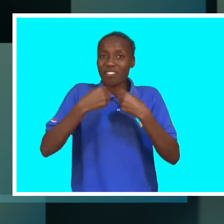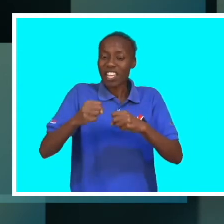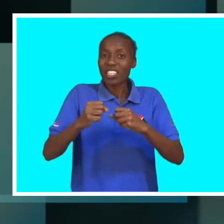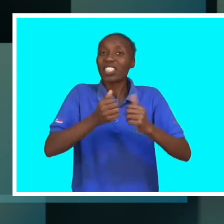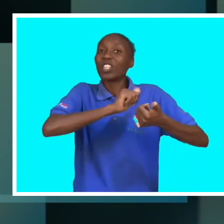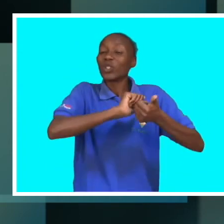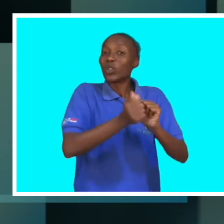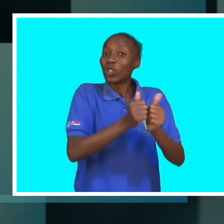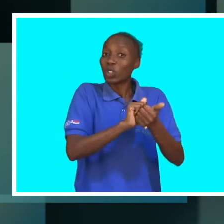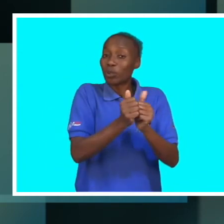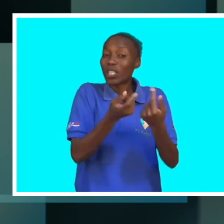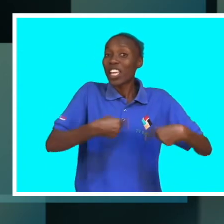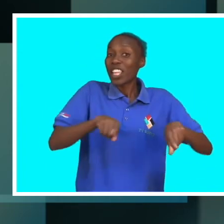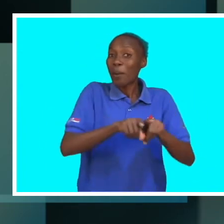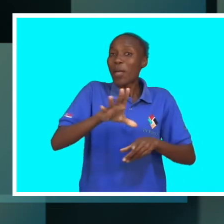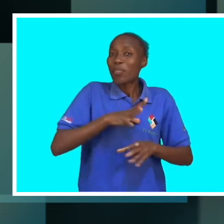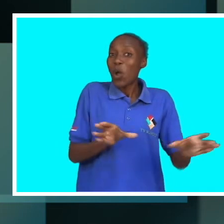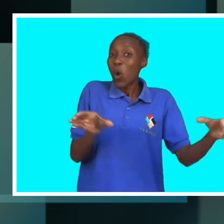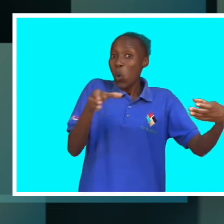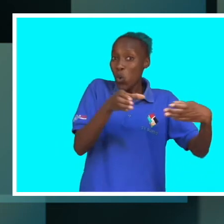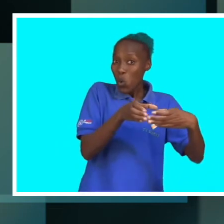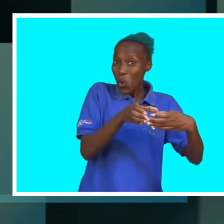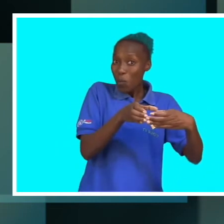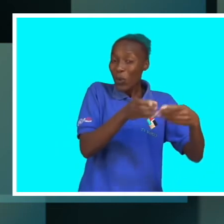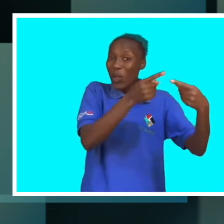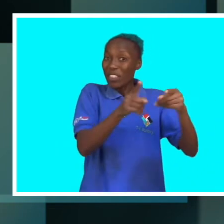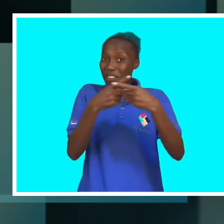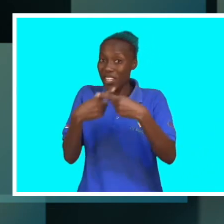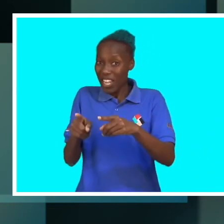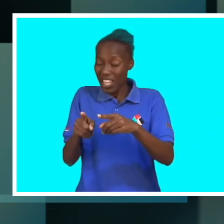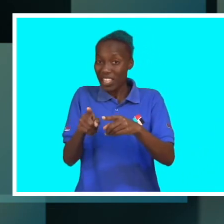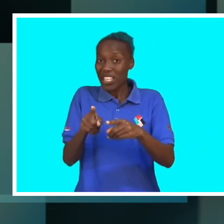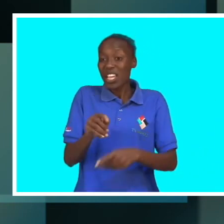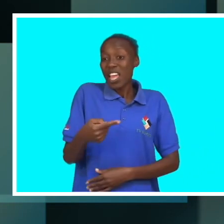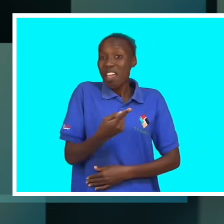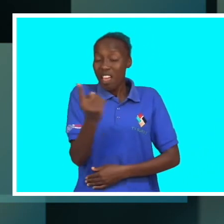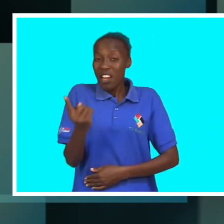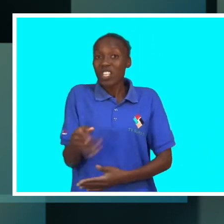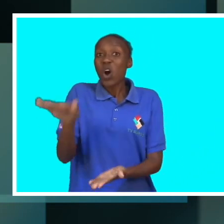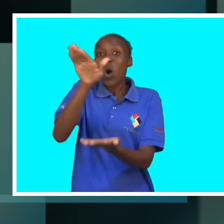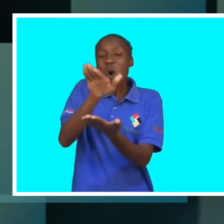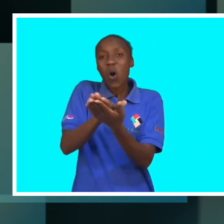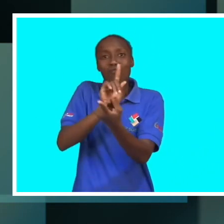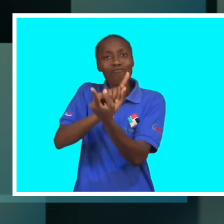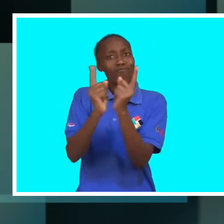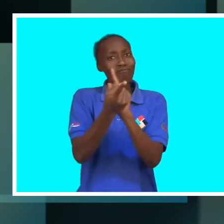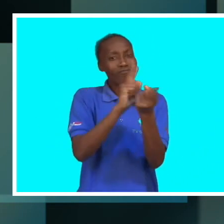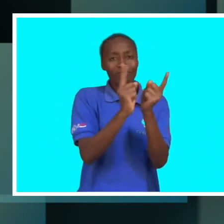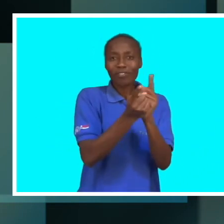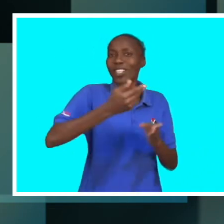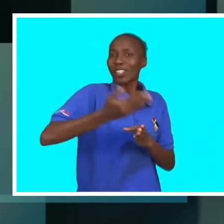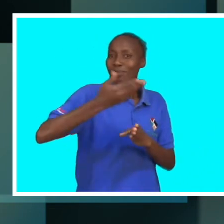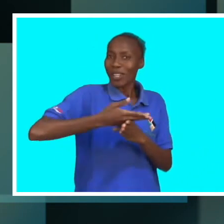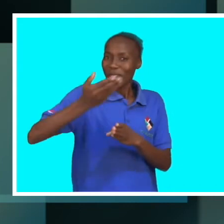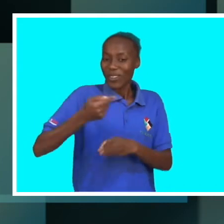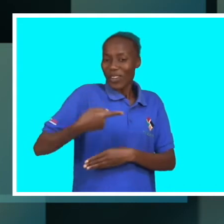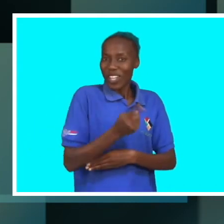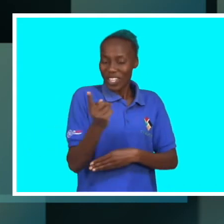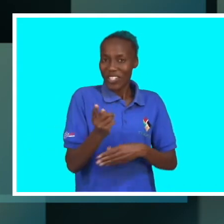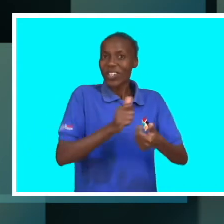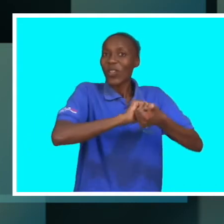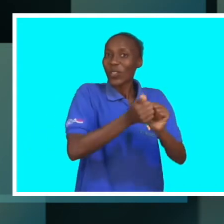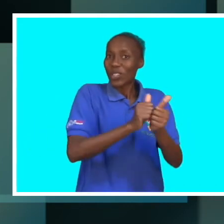atividades desportivas. E tem núcleos, diferentes núcleos, onde eles se concentram e praticam este tipo